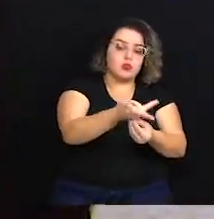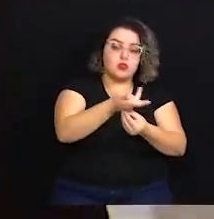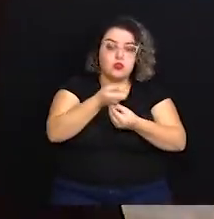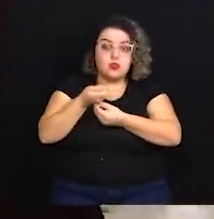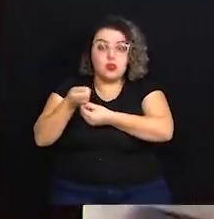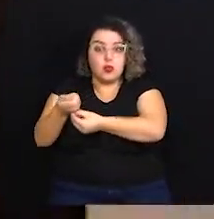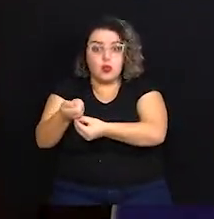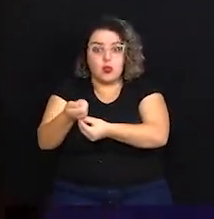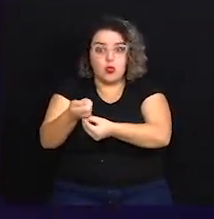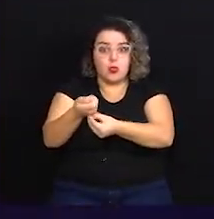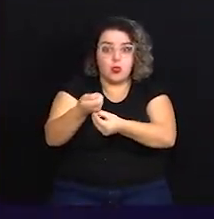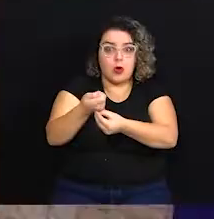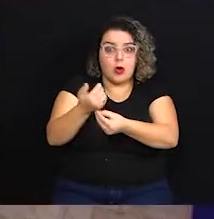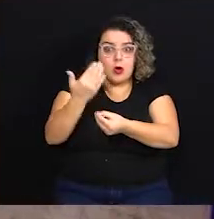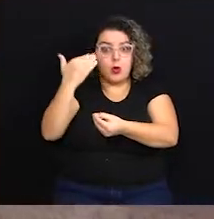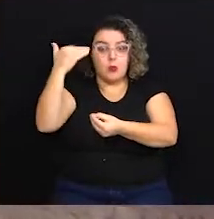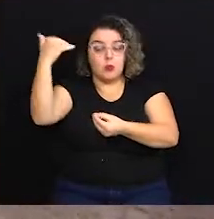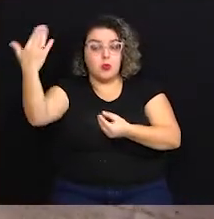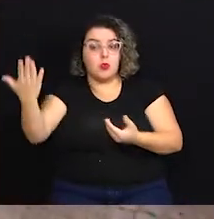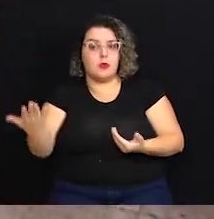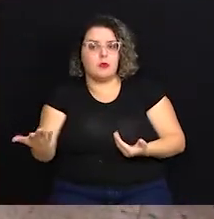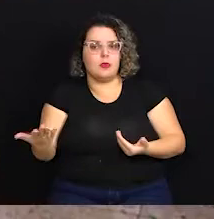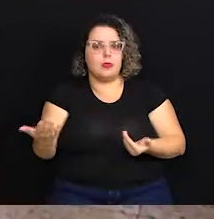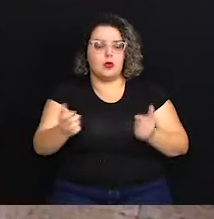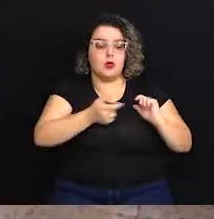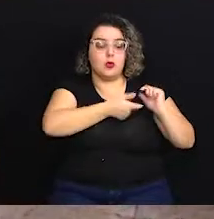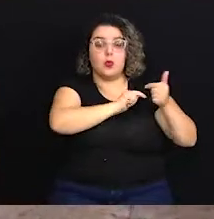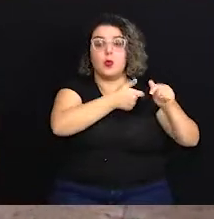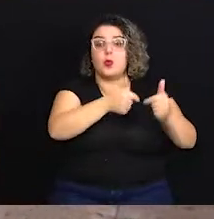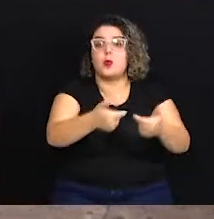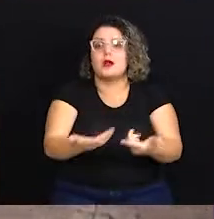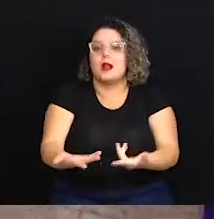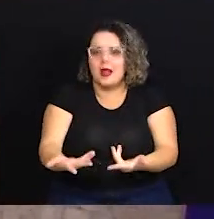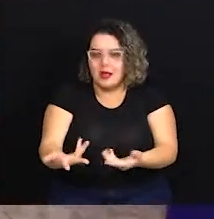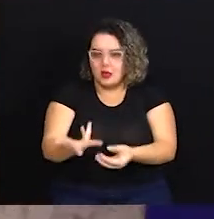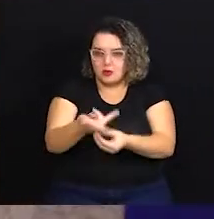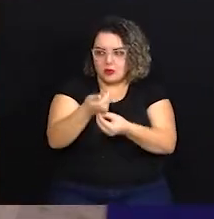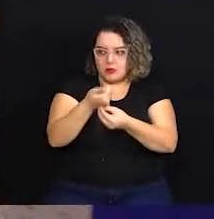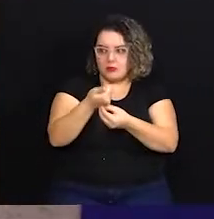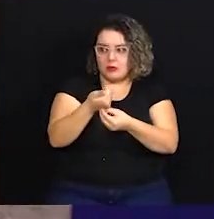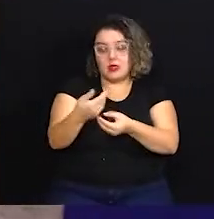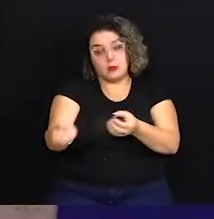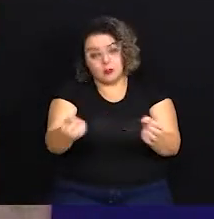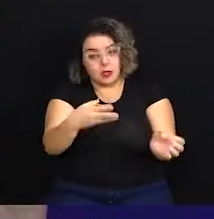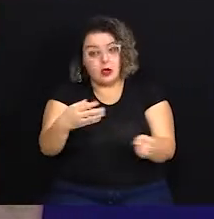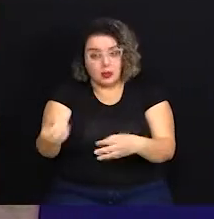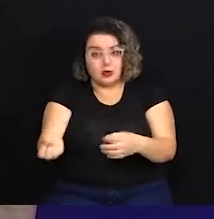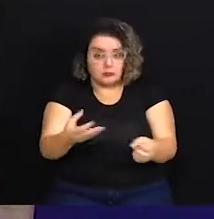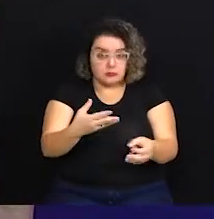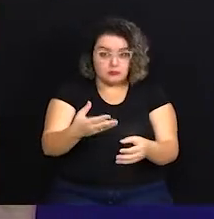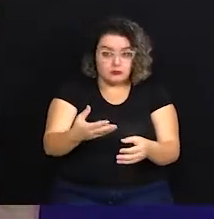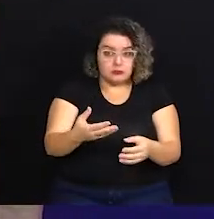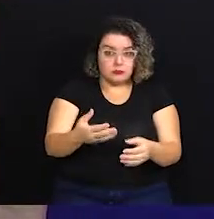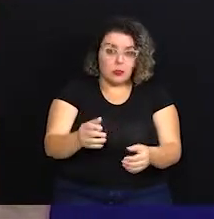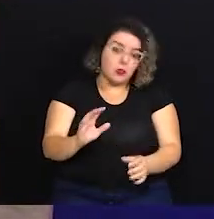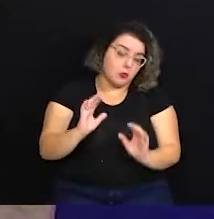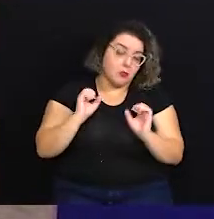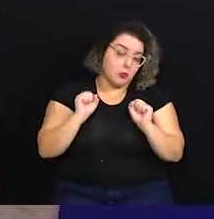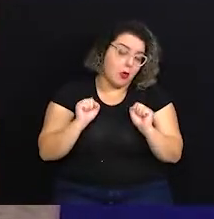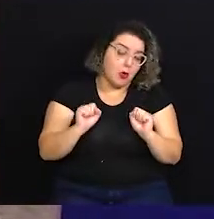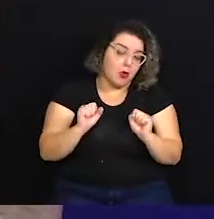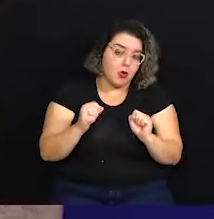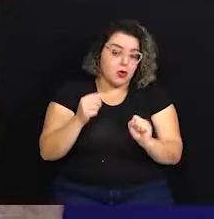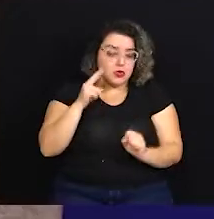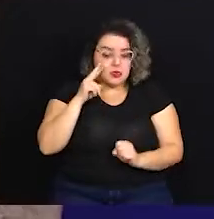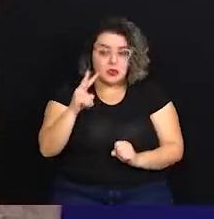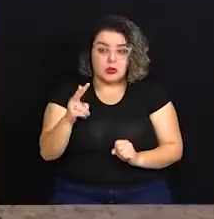é um clássico das artes, né? Então, mas como ele é releitura, ele pode ser considerado uma arte contemporânea, né? Então, uma